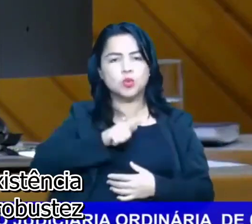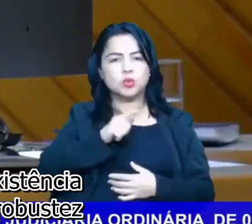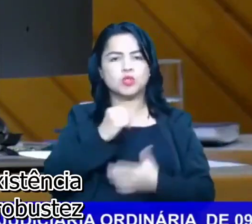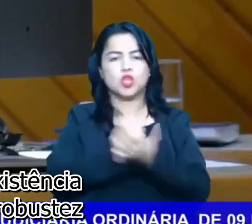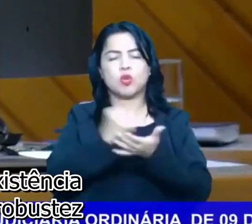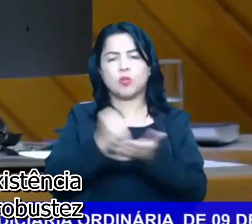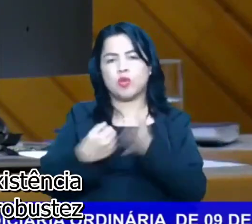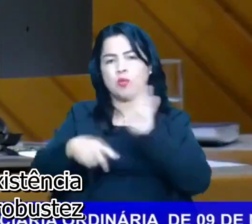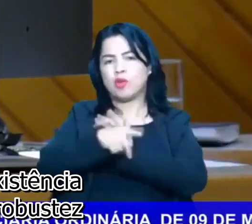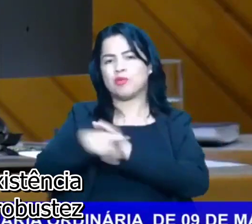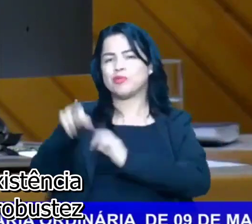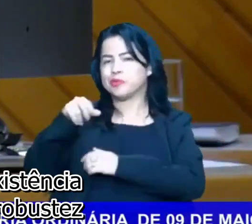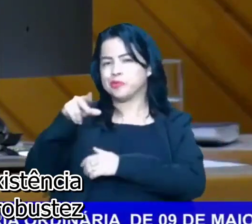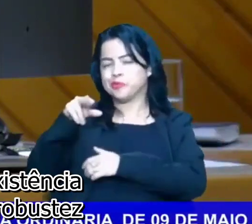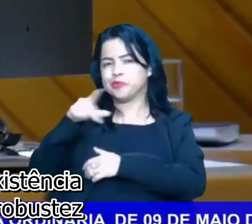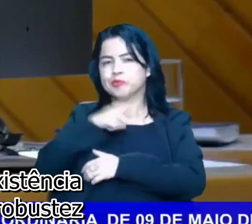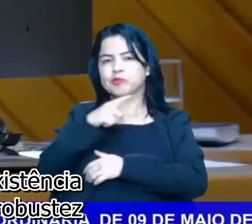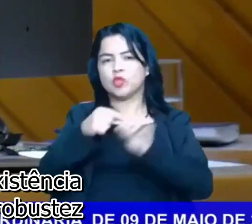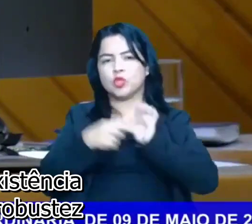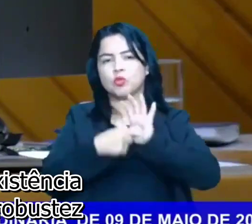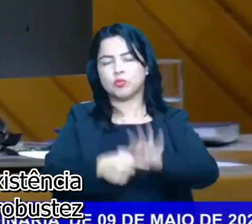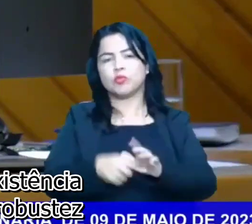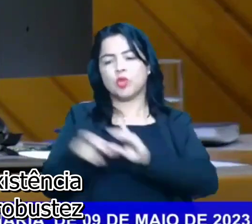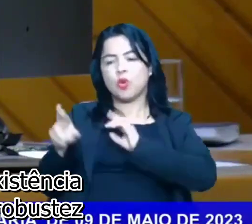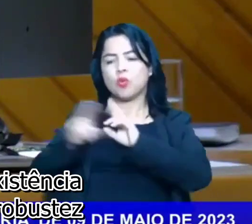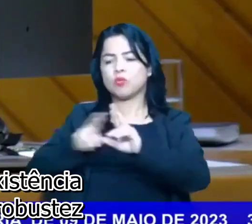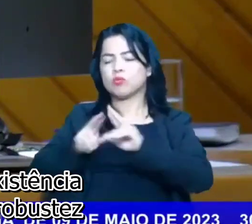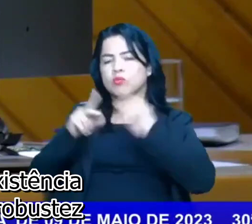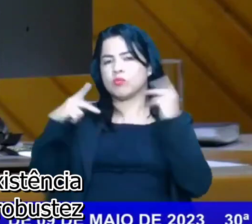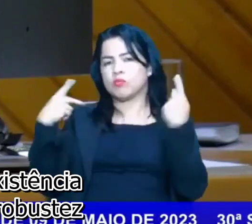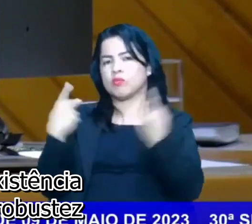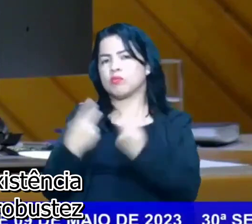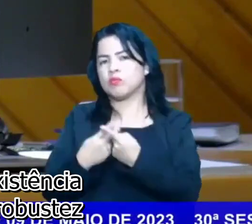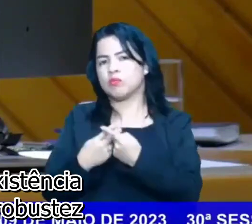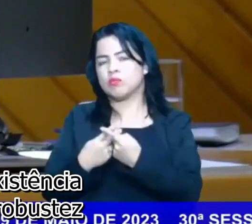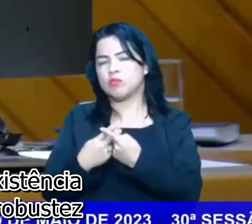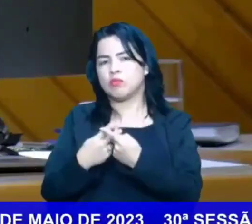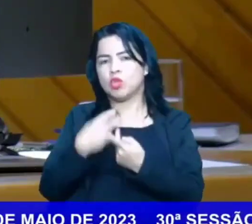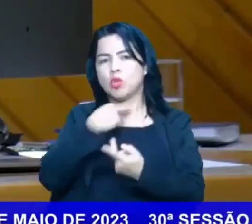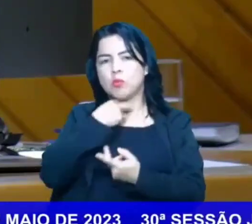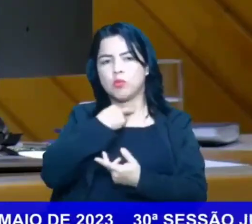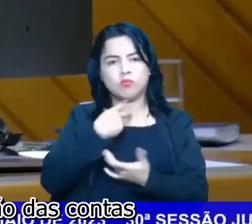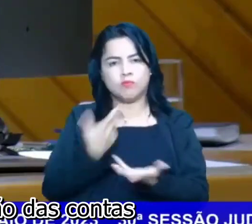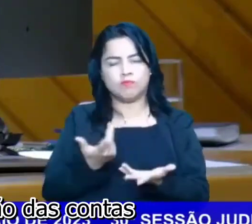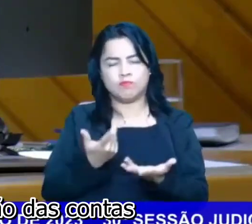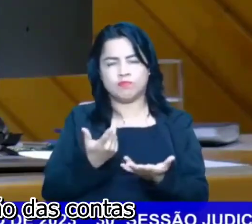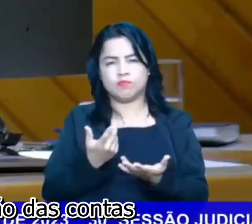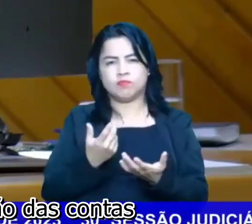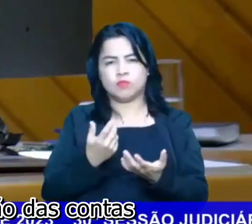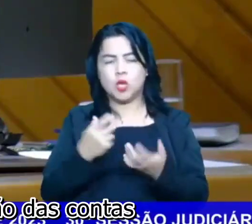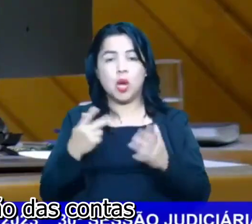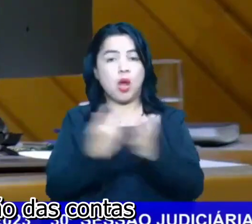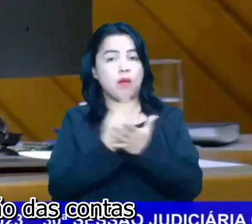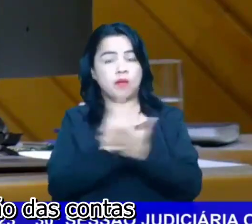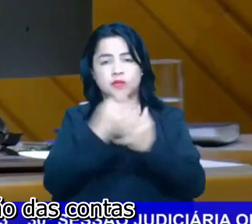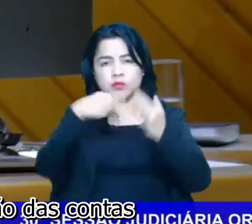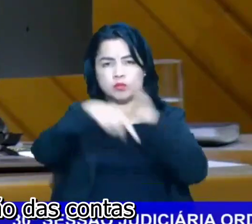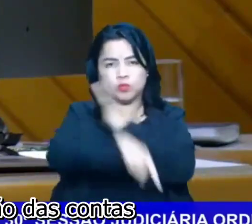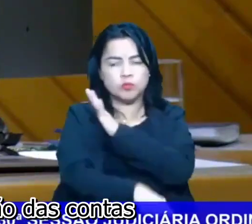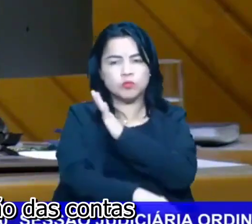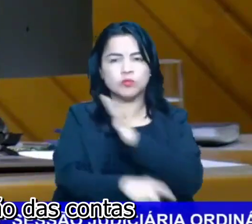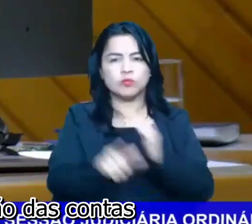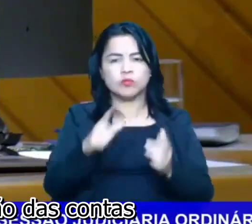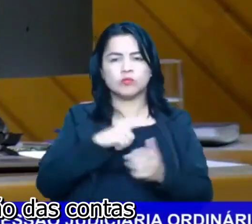irmão, impede destacar que a mera existência de relação de parentesco não se reveste de robustez e gravidade suficiente para